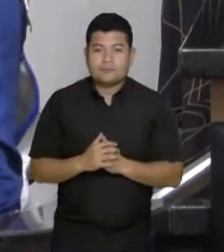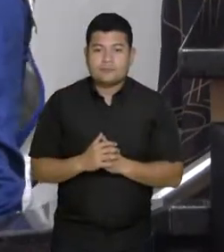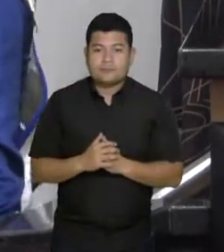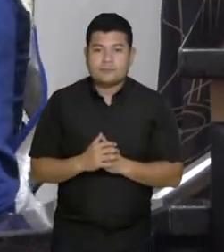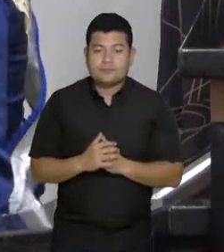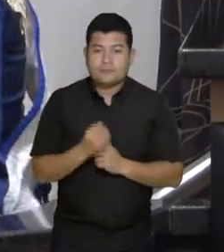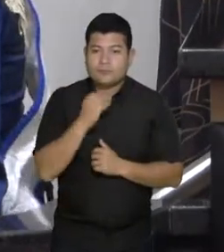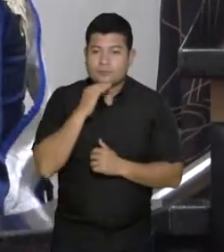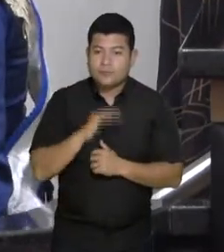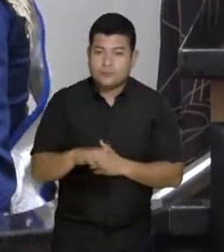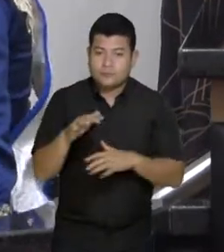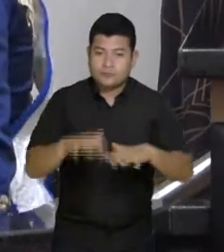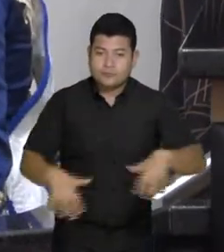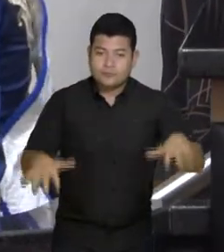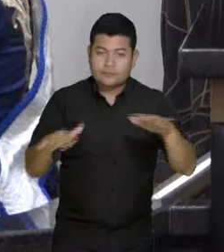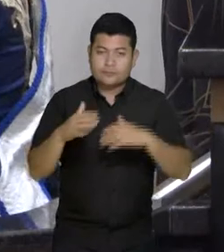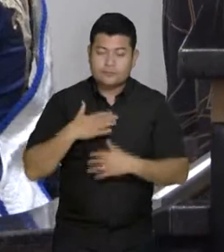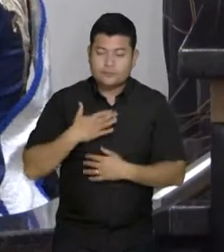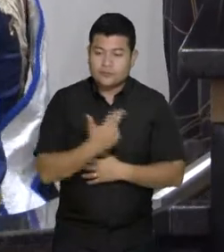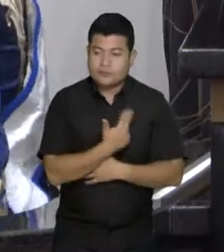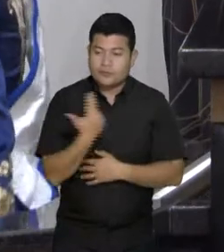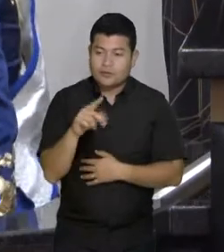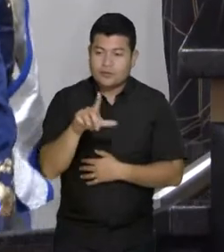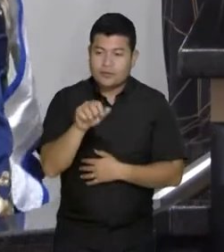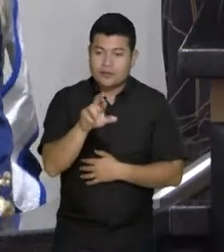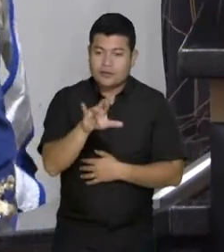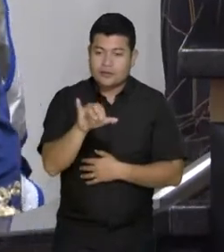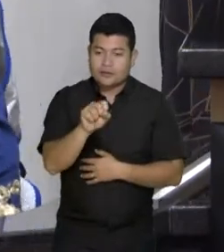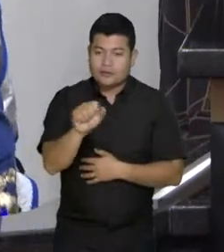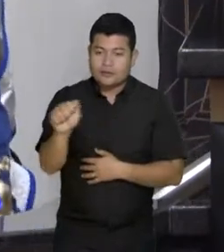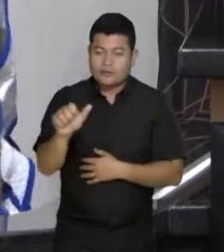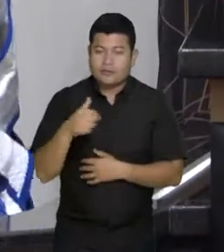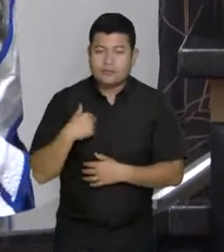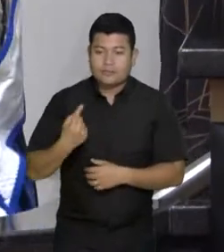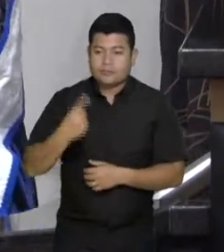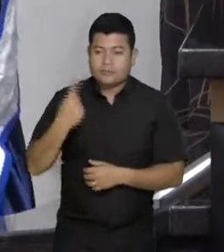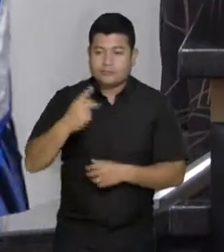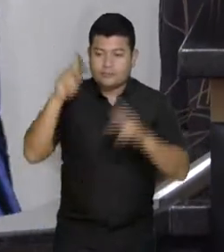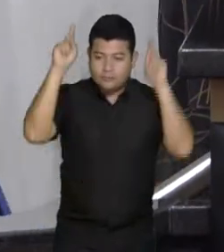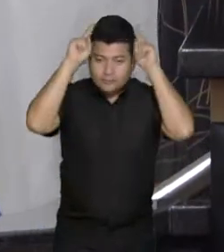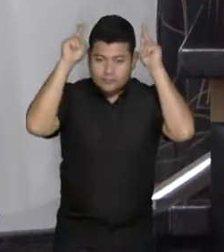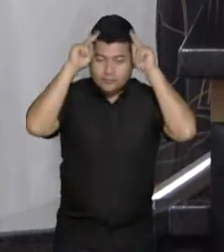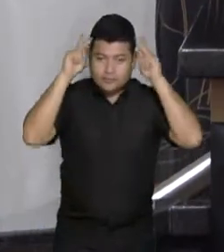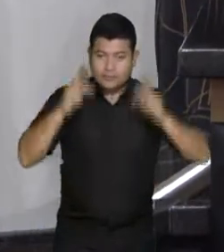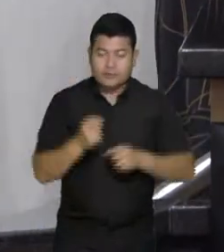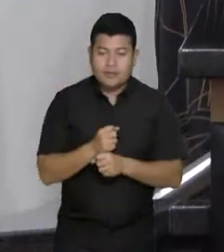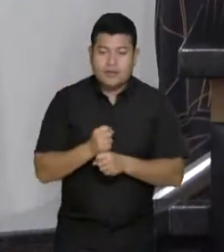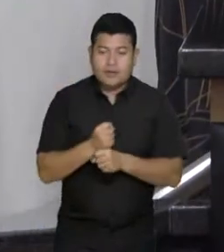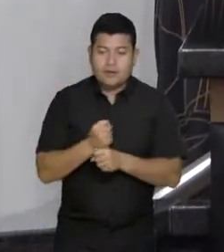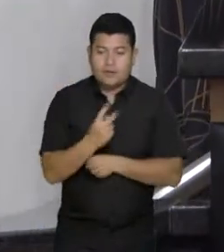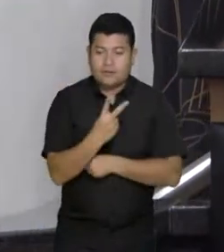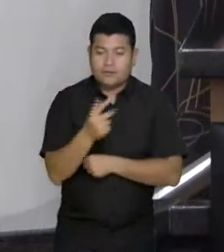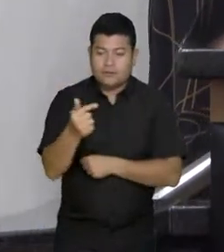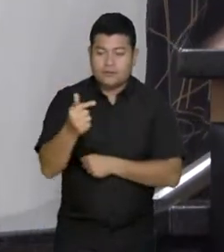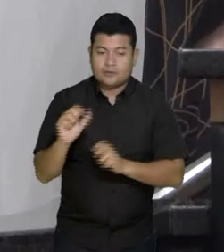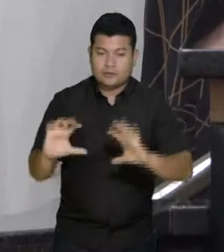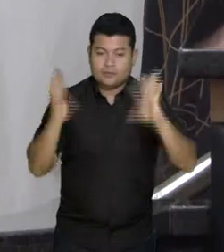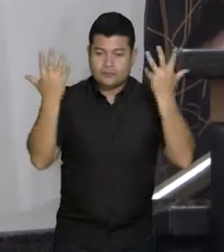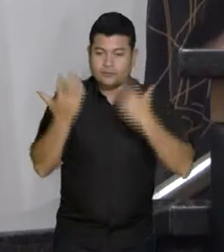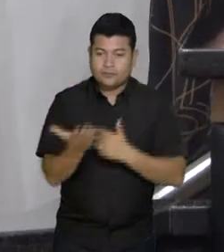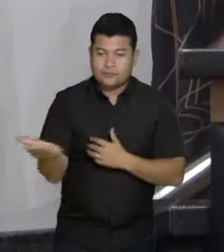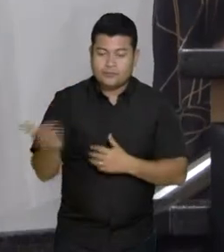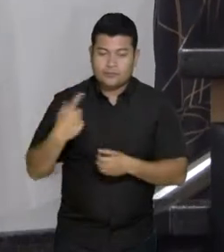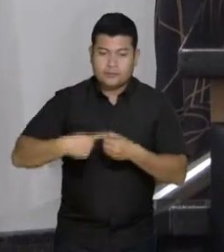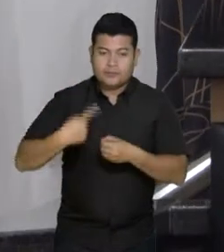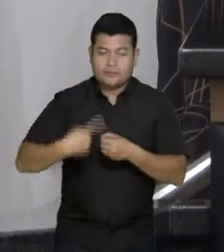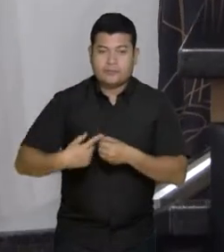Boa tarde a todos, eu me chamo Larissa, sou a primeira princesa da festa dos 27 anos do nosso município. Queria dizer que nós estamos muito felizes